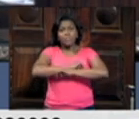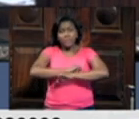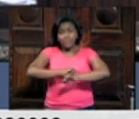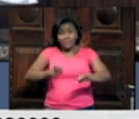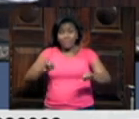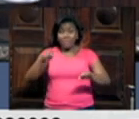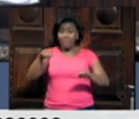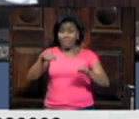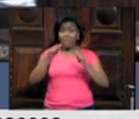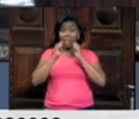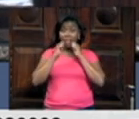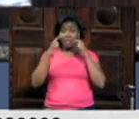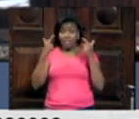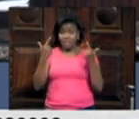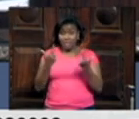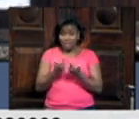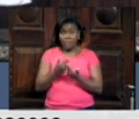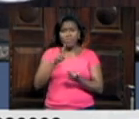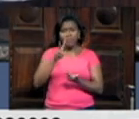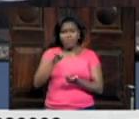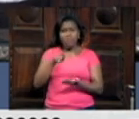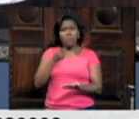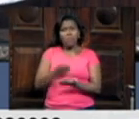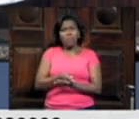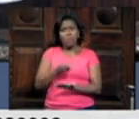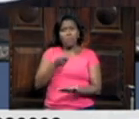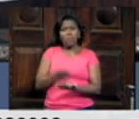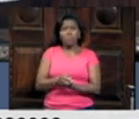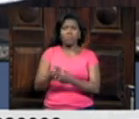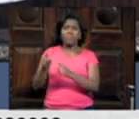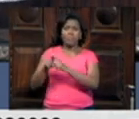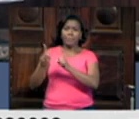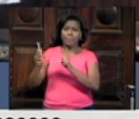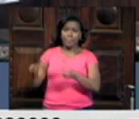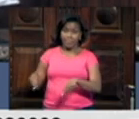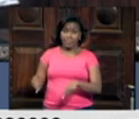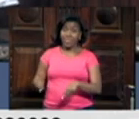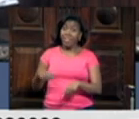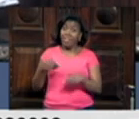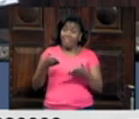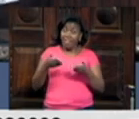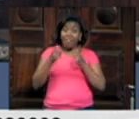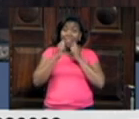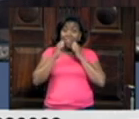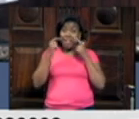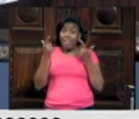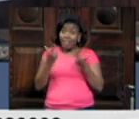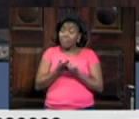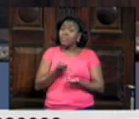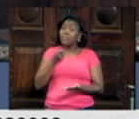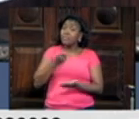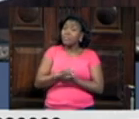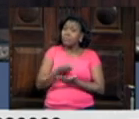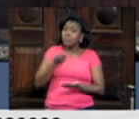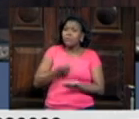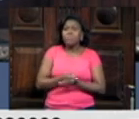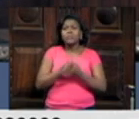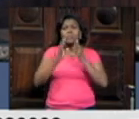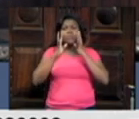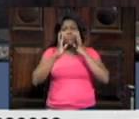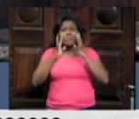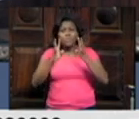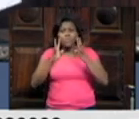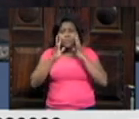esta casa será cobrada pelos servidores públicos. Esta casa tem que ter muita atenção ao que